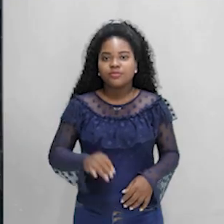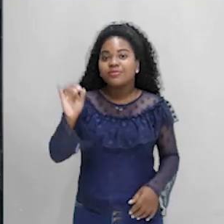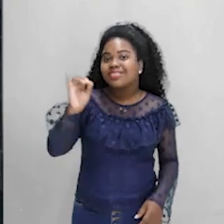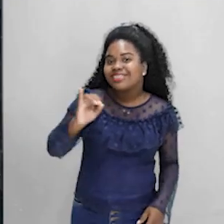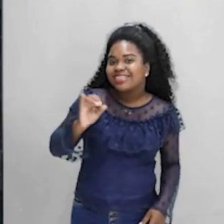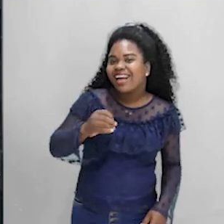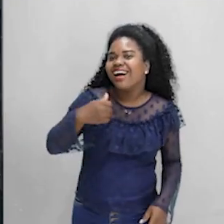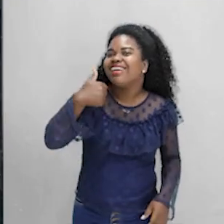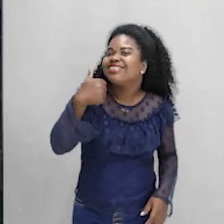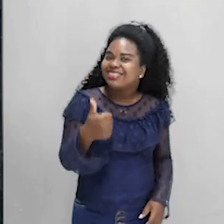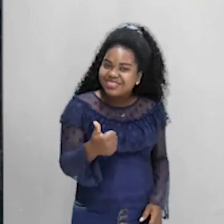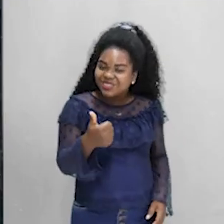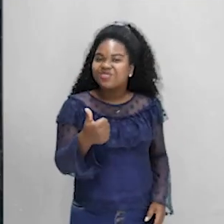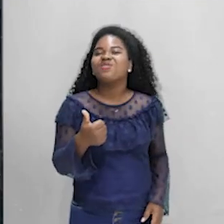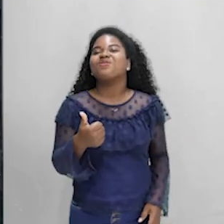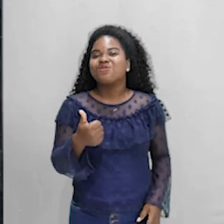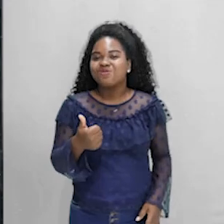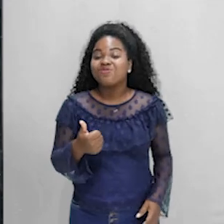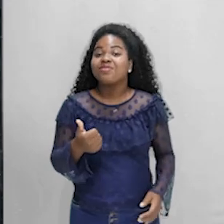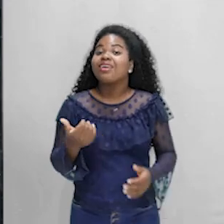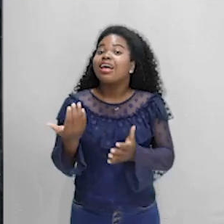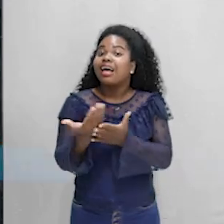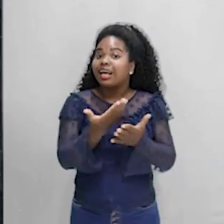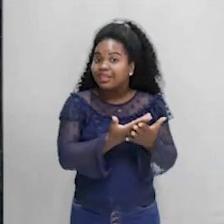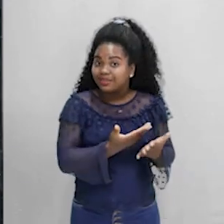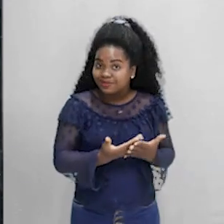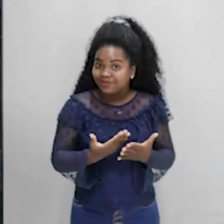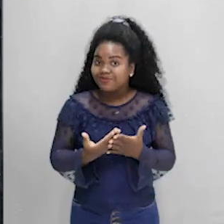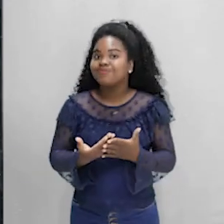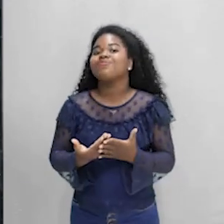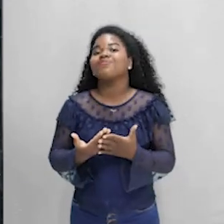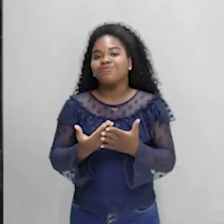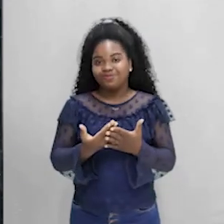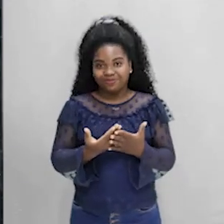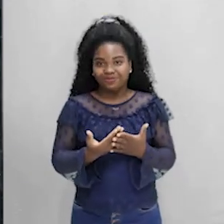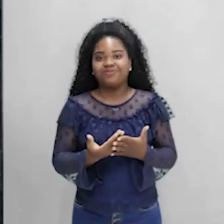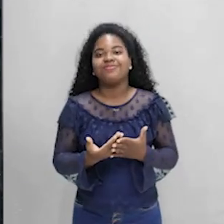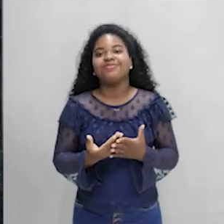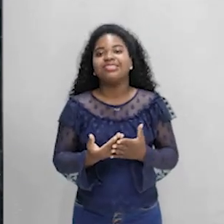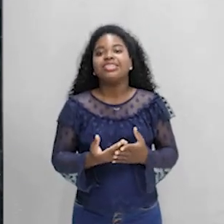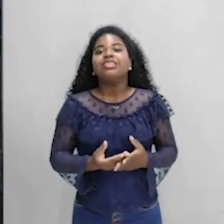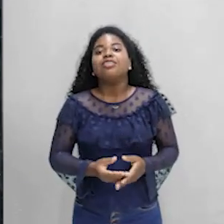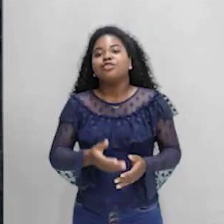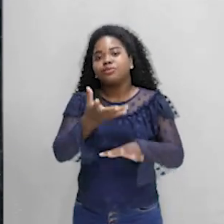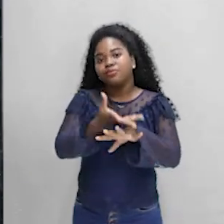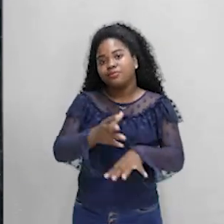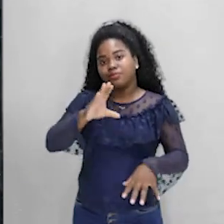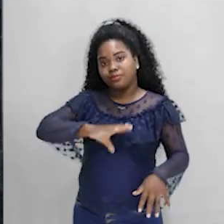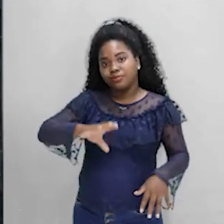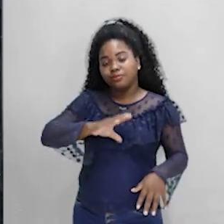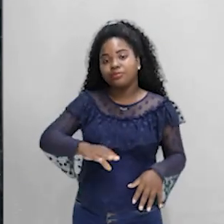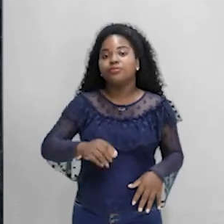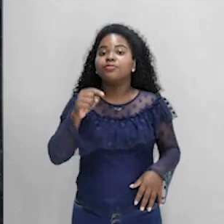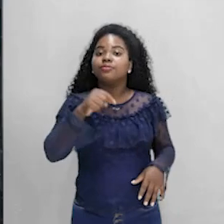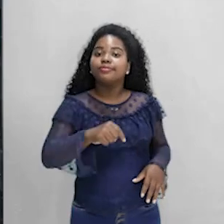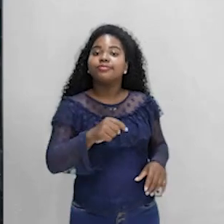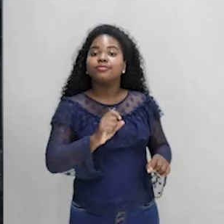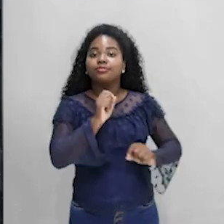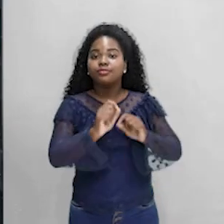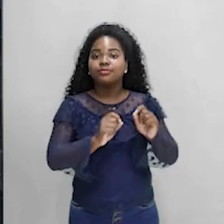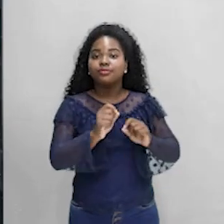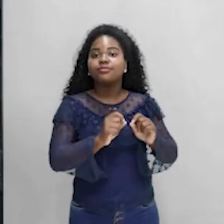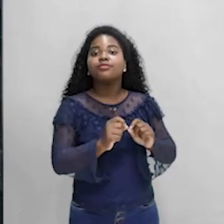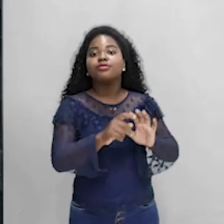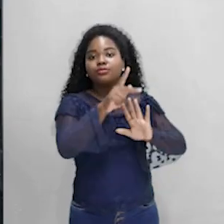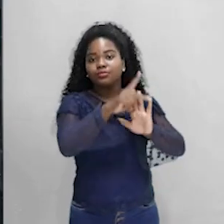Oi, chuchus, tudo bem com vocês? Mais uma videoaula de língua portuguesa aqui do programa Fique em Casa